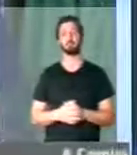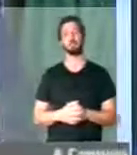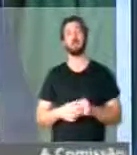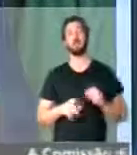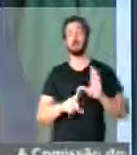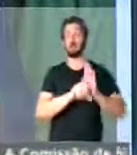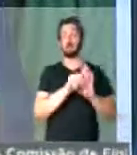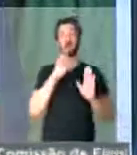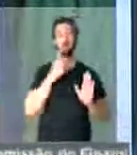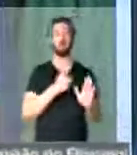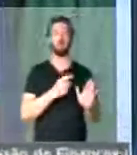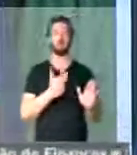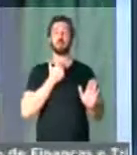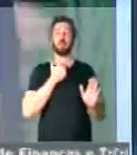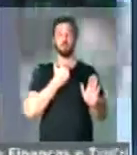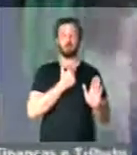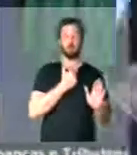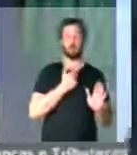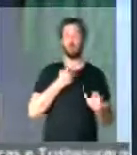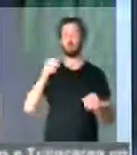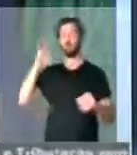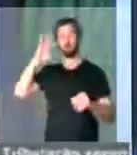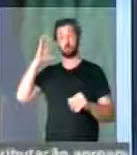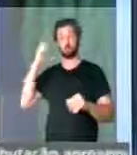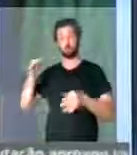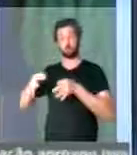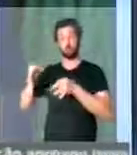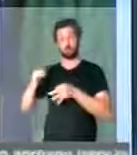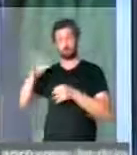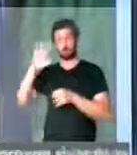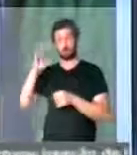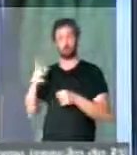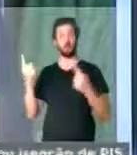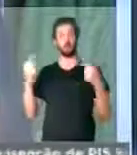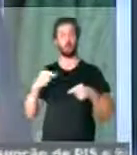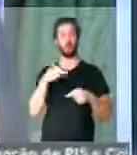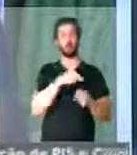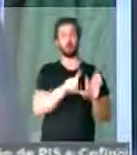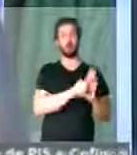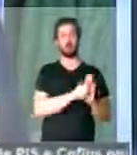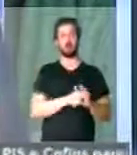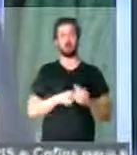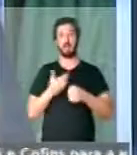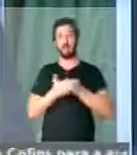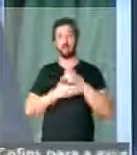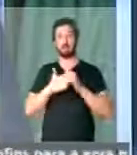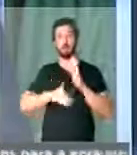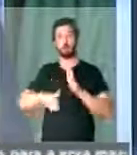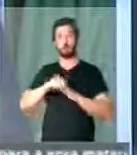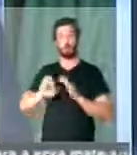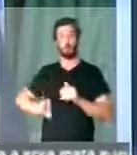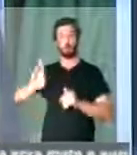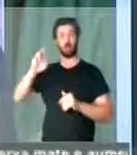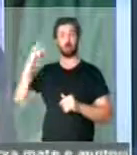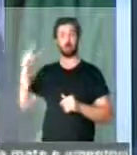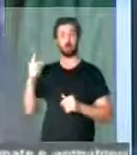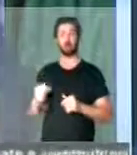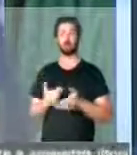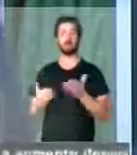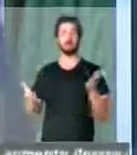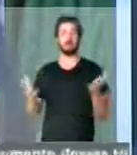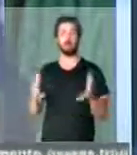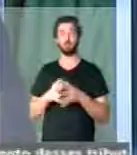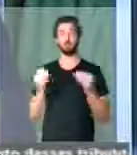lei e até mesmo contrário a ela a natureza ea raiz de sua autoridade se vê